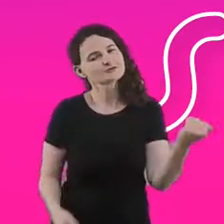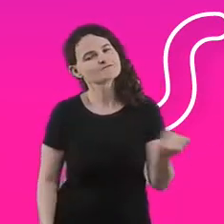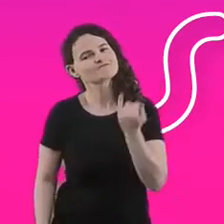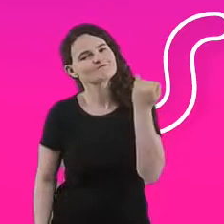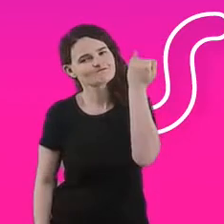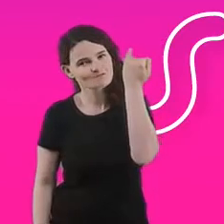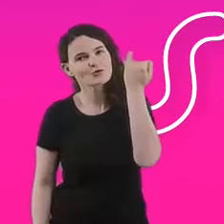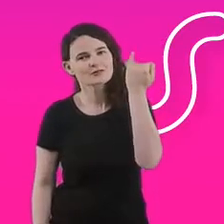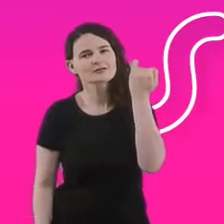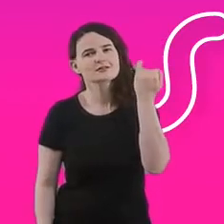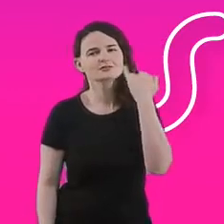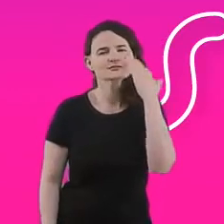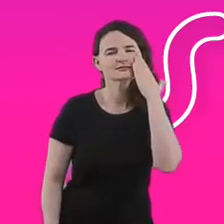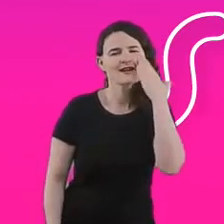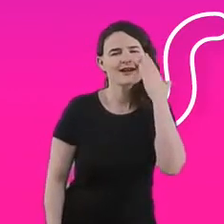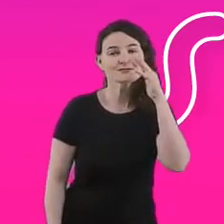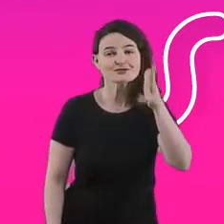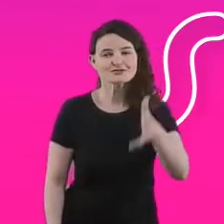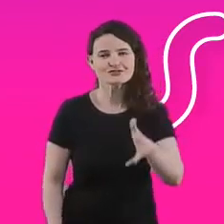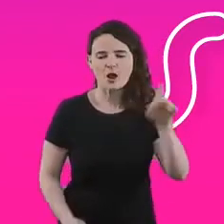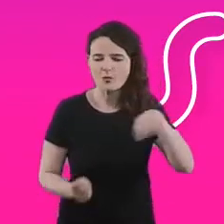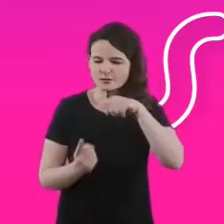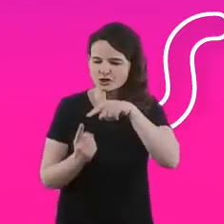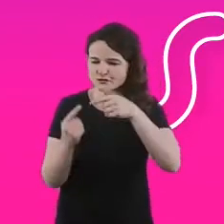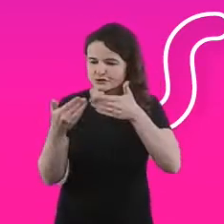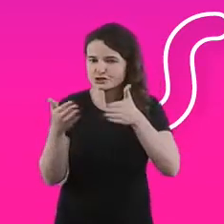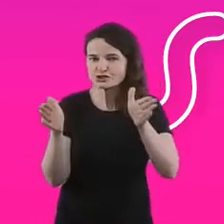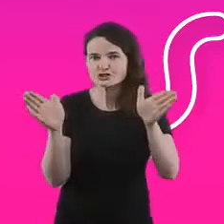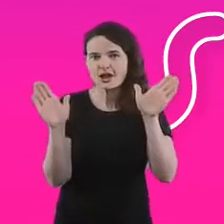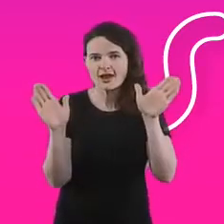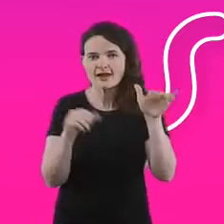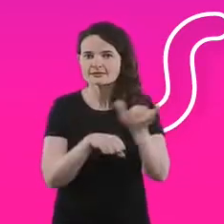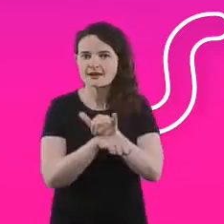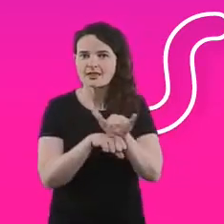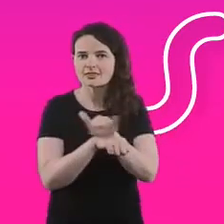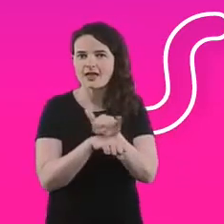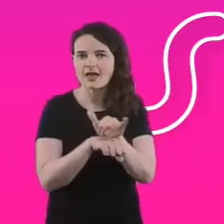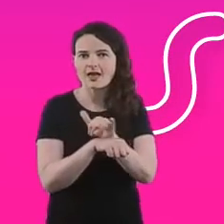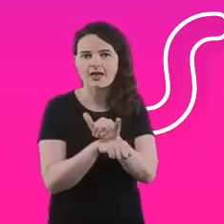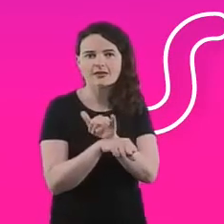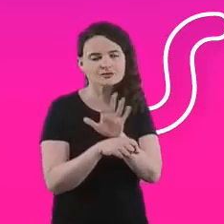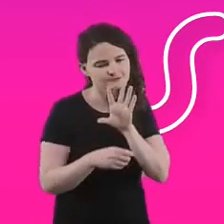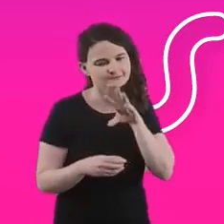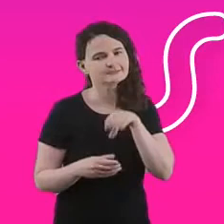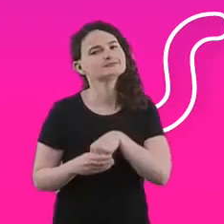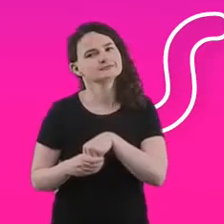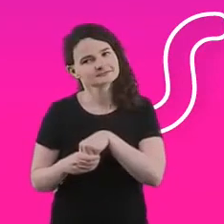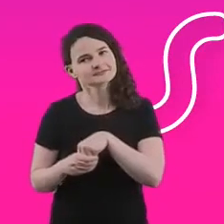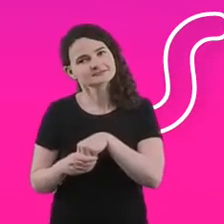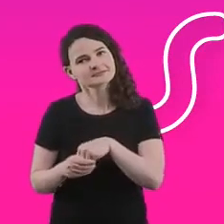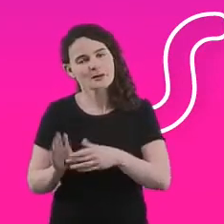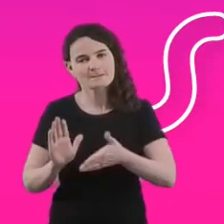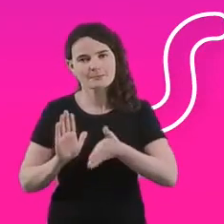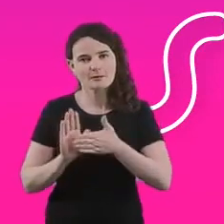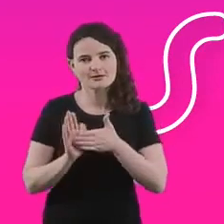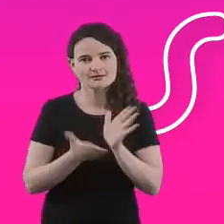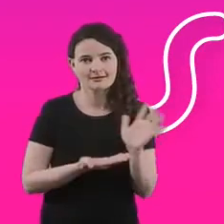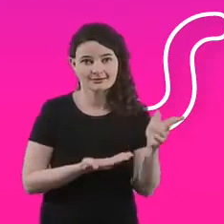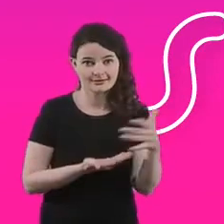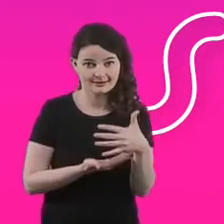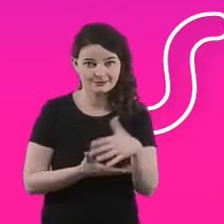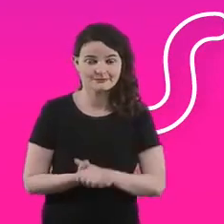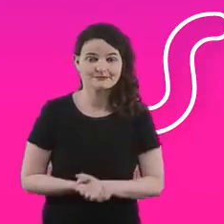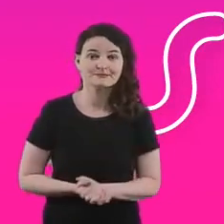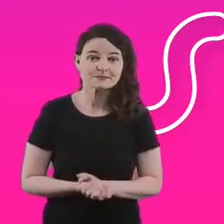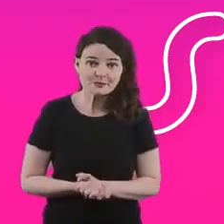se baseia em um objetivo macro, né, estratégico, que é, por sua vez, também definido com base em dados. Né? O Impulsiona em